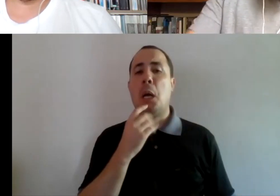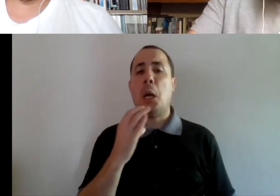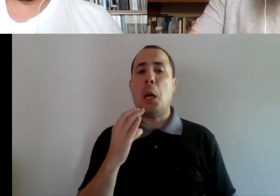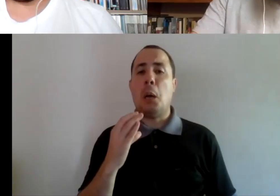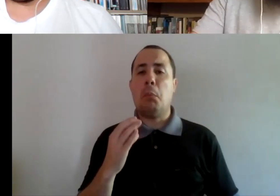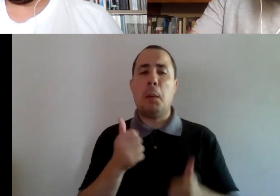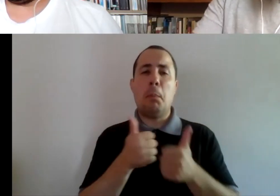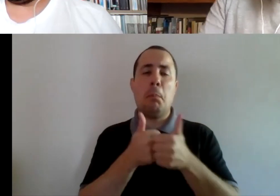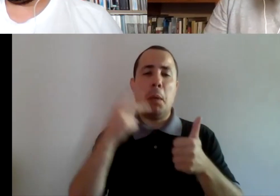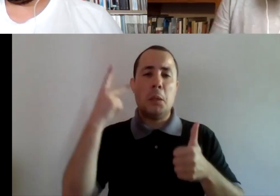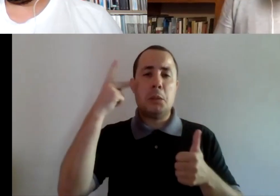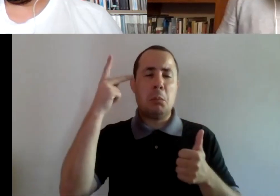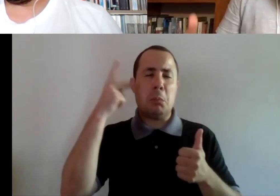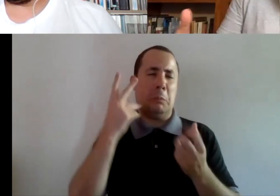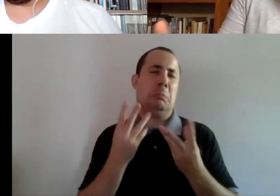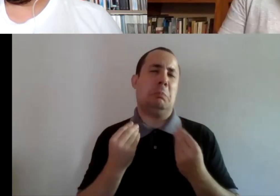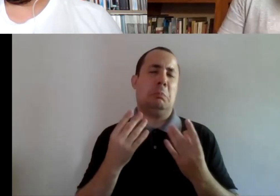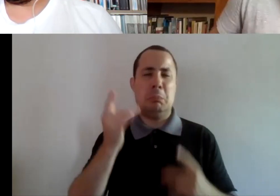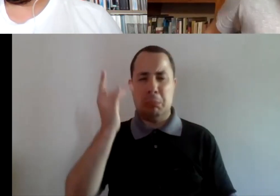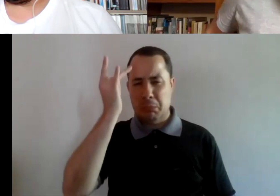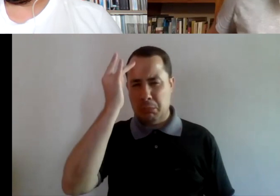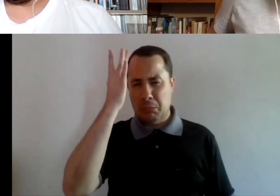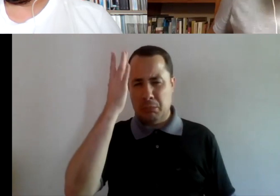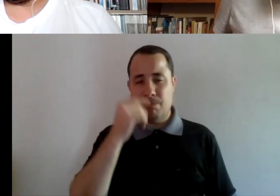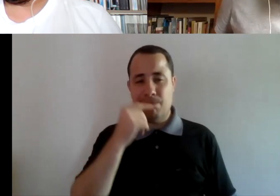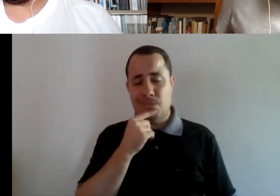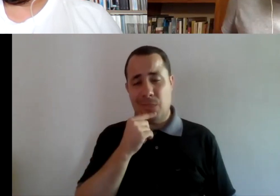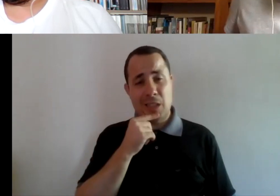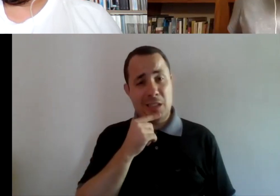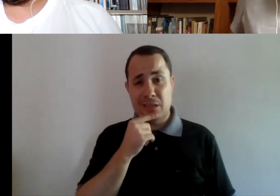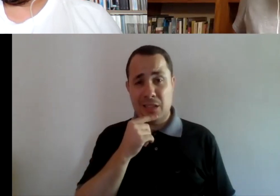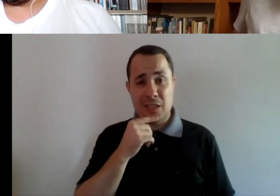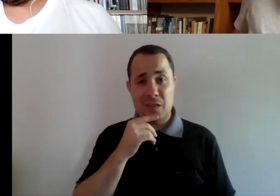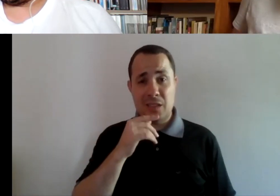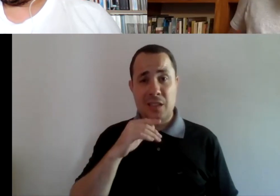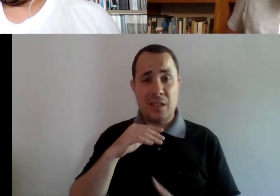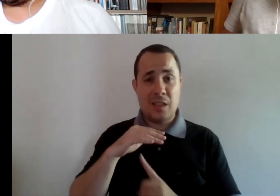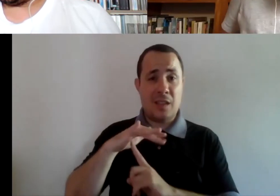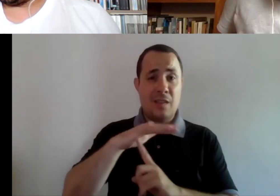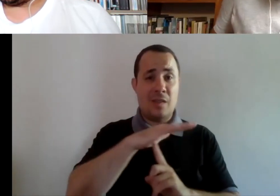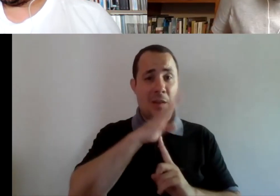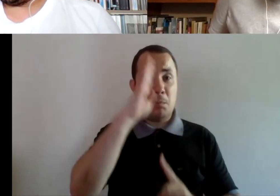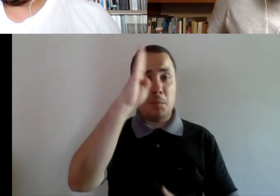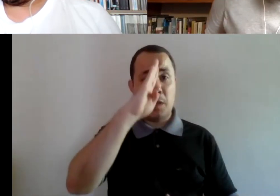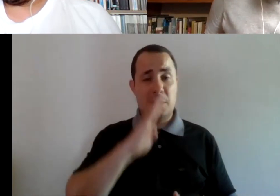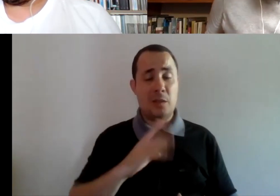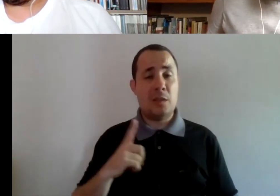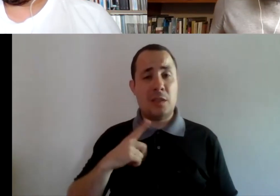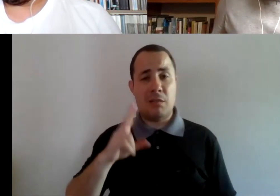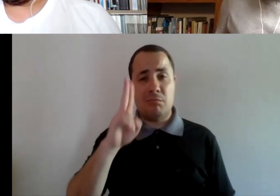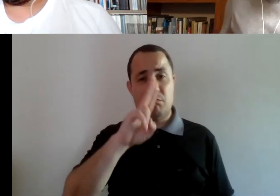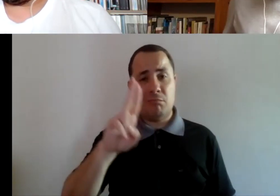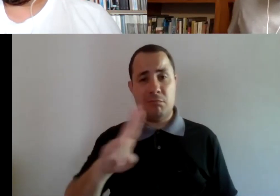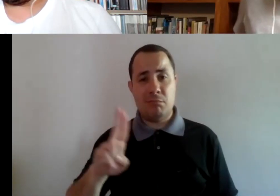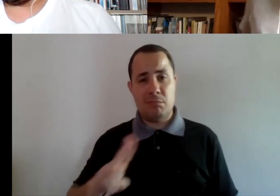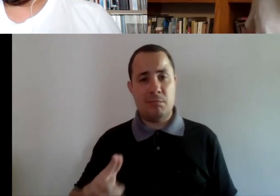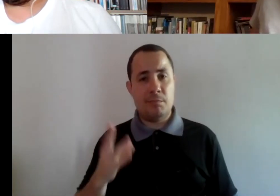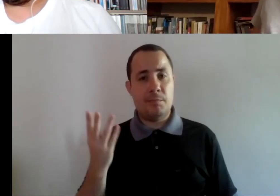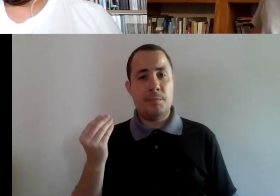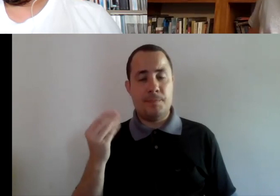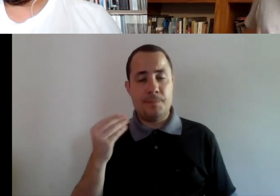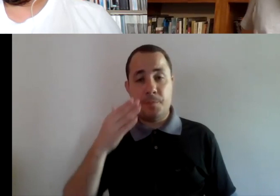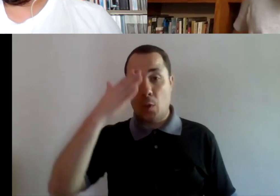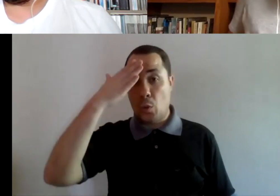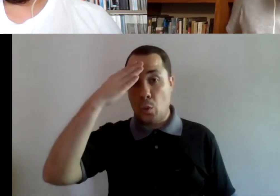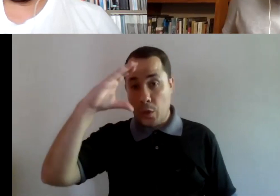cidade grande também. Né? Mas, pelo contrário, você tem feiras no Brasil inteiro. Né? Eu anotei rapidinho algumas. Assim, né? Em Curitiba